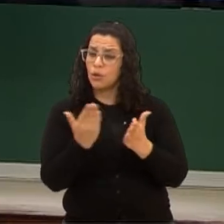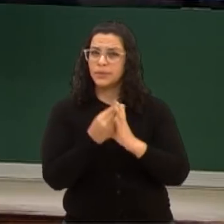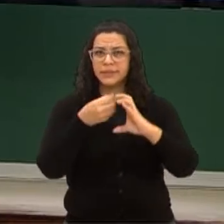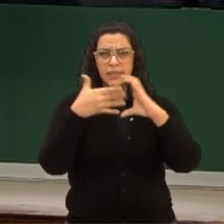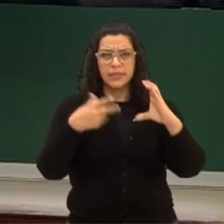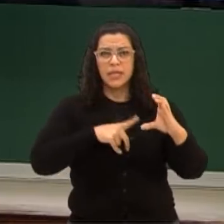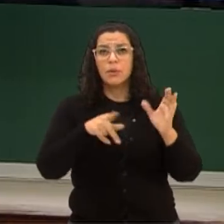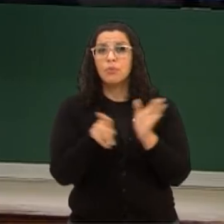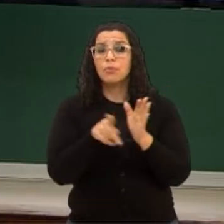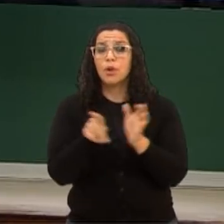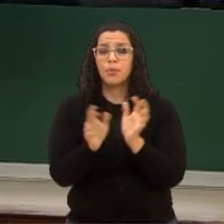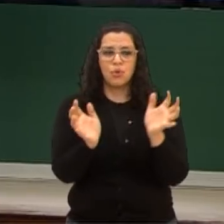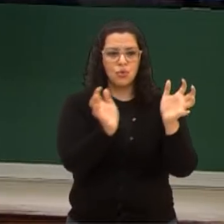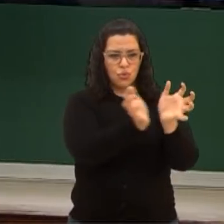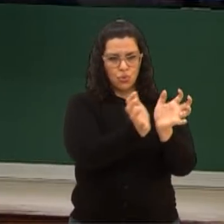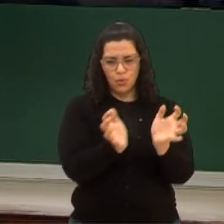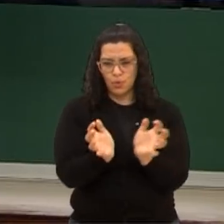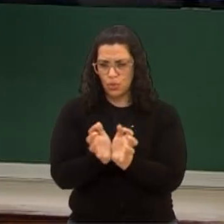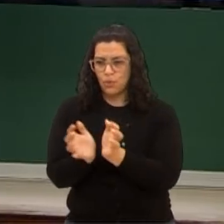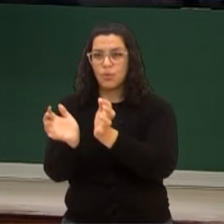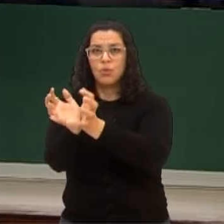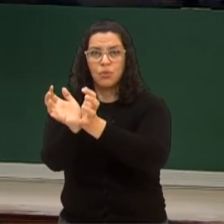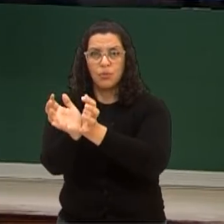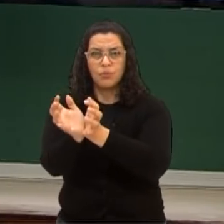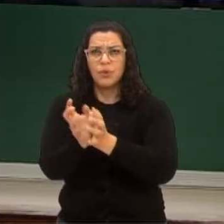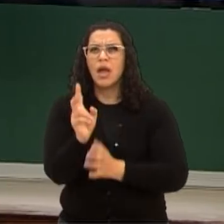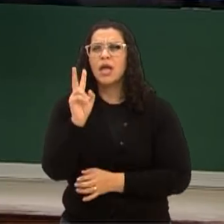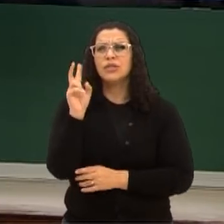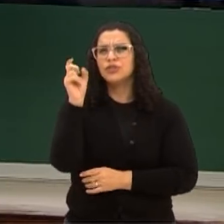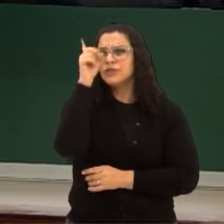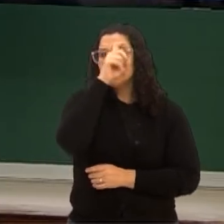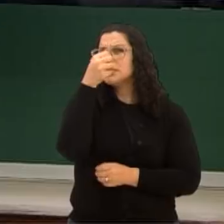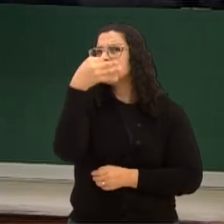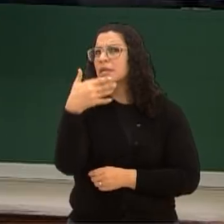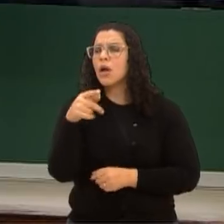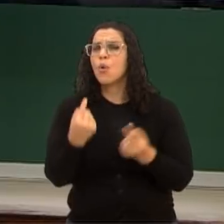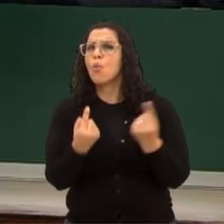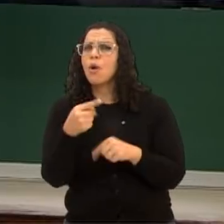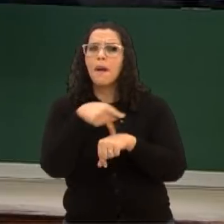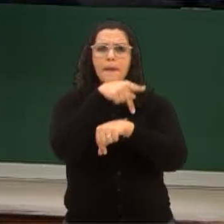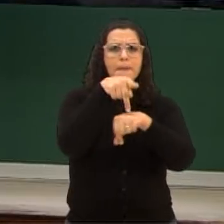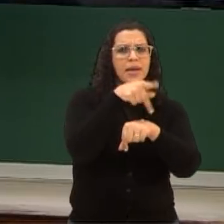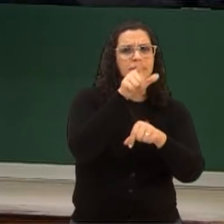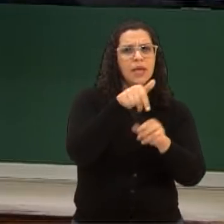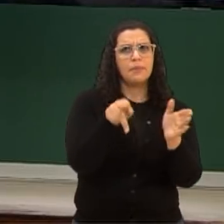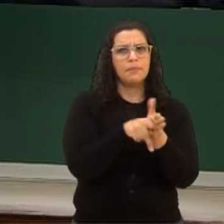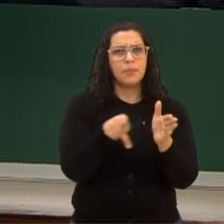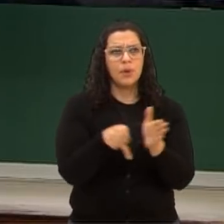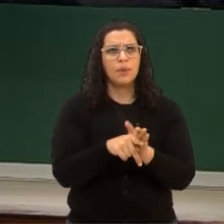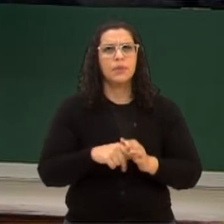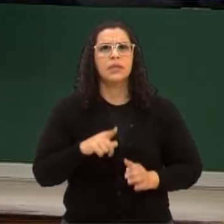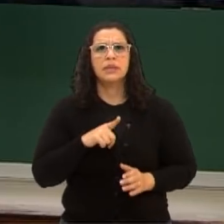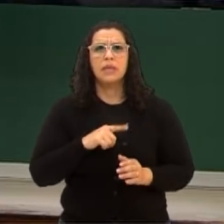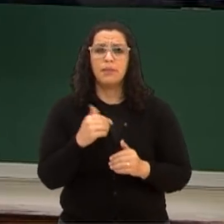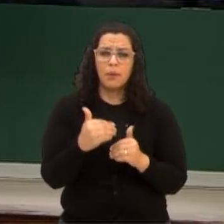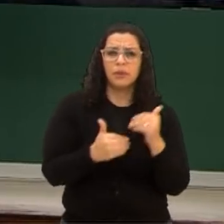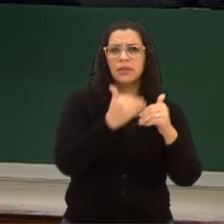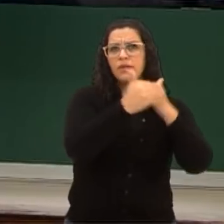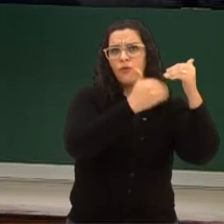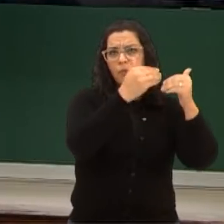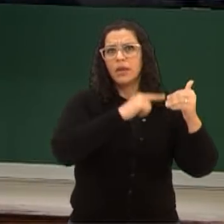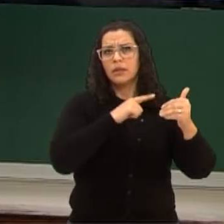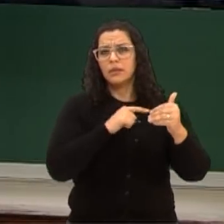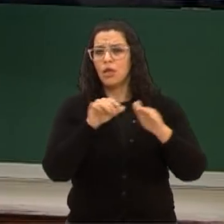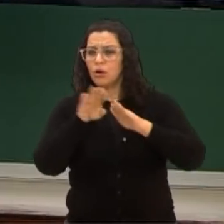Acabam formando, então, grupos. É muito difícil classificar o país ser considerado